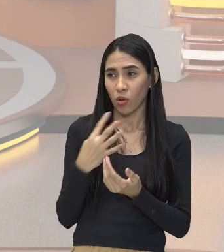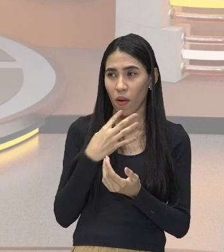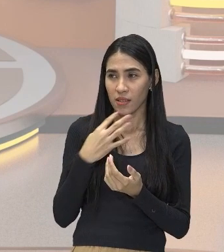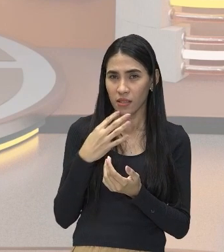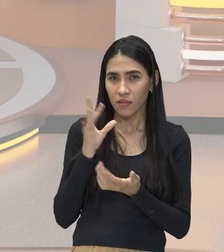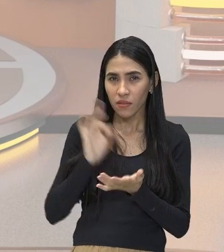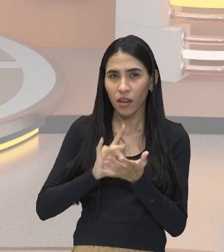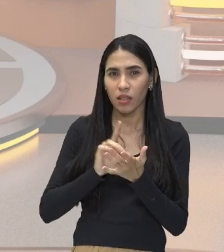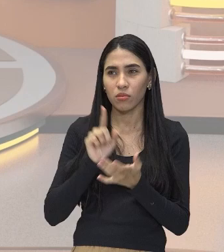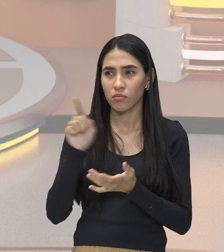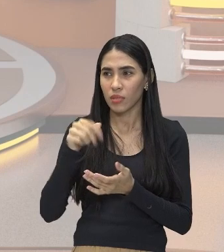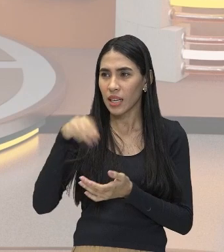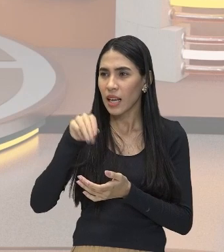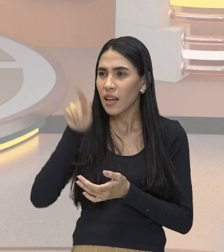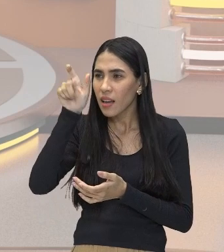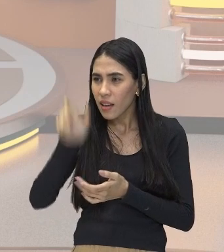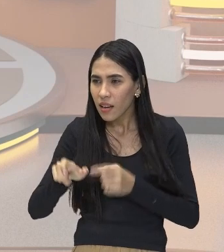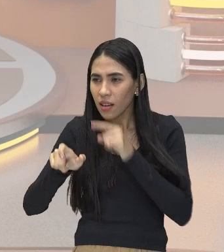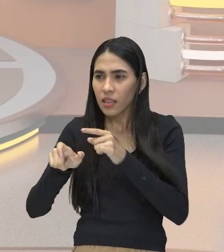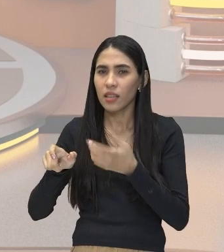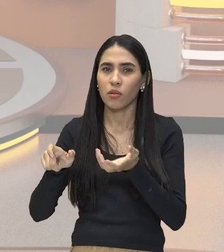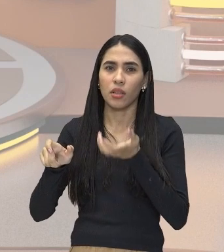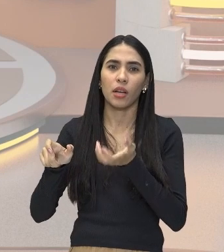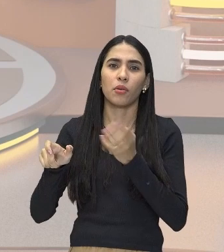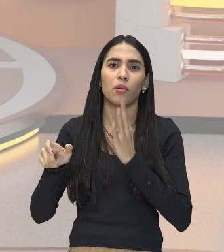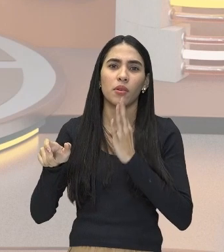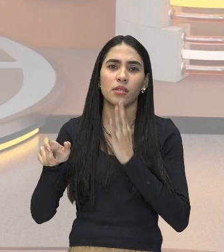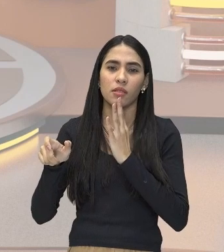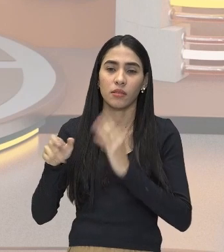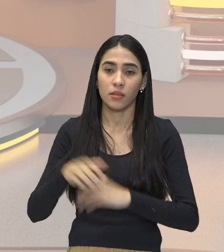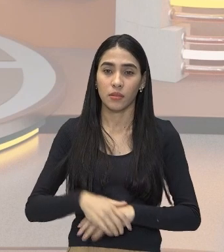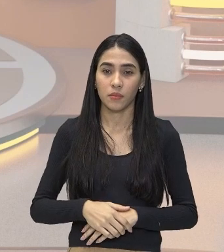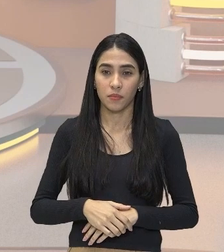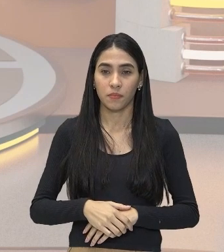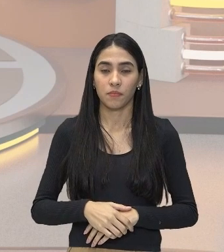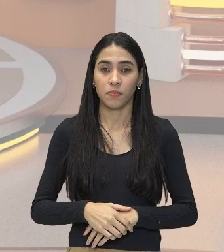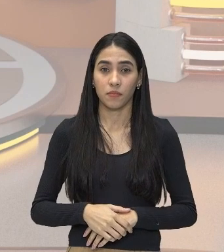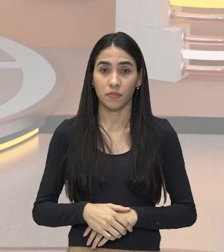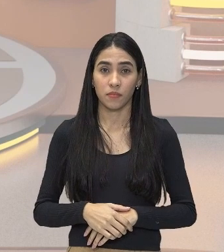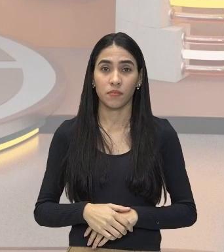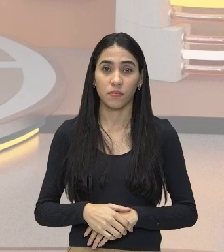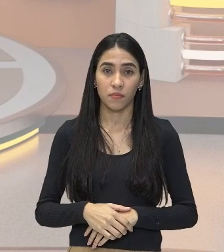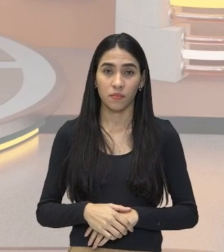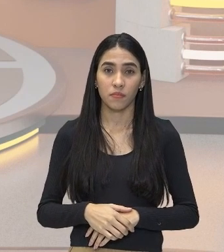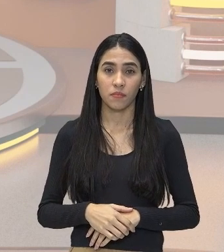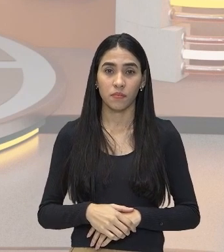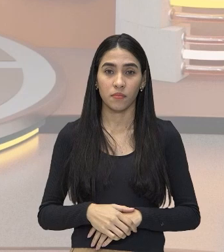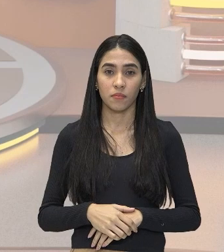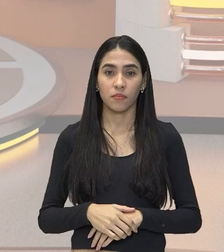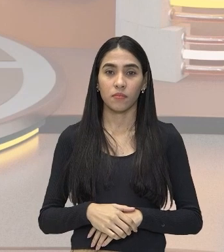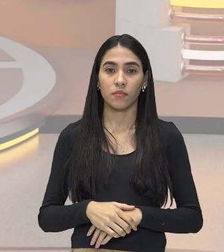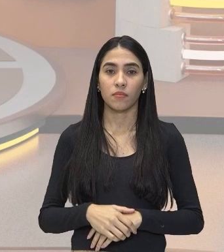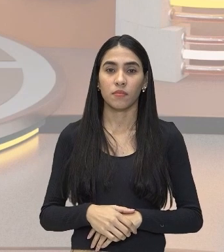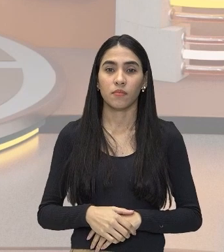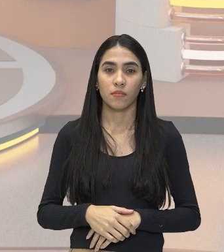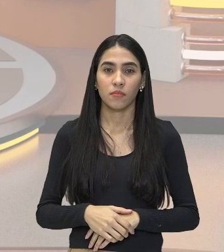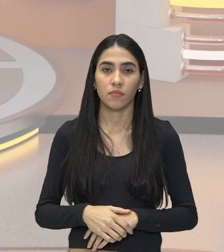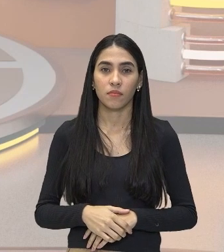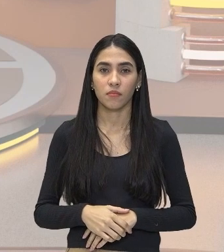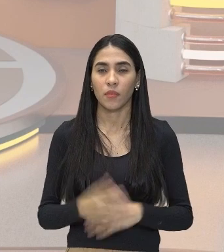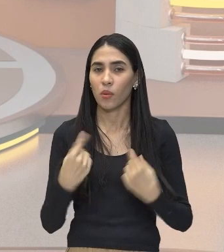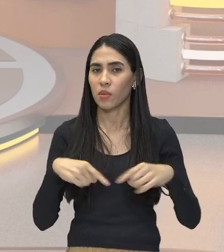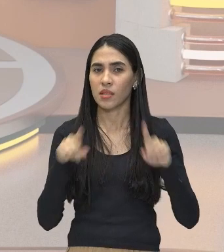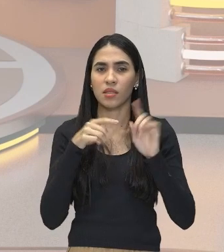pessoa. Eu quero conhecer essa pessoa. Do limpo, do zero, do nada. Sem ouvir a opinião